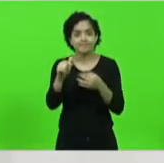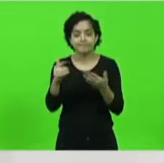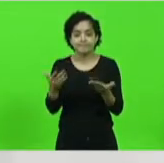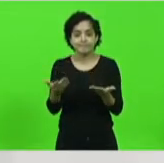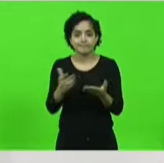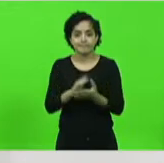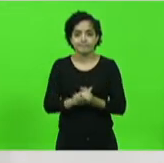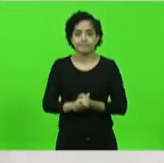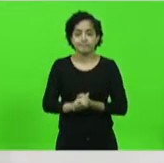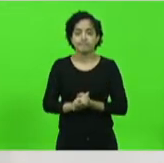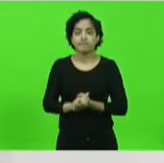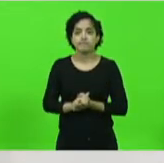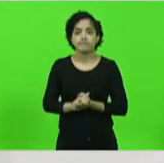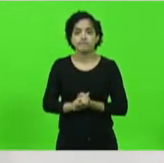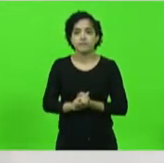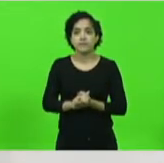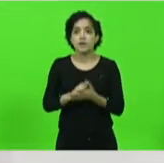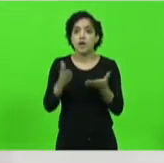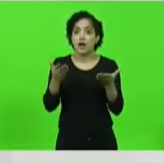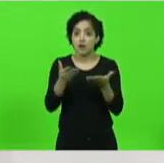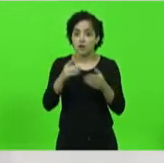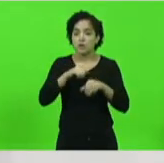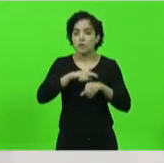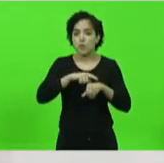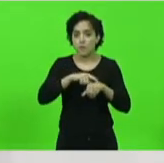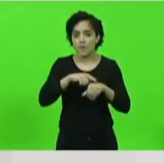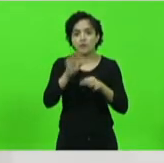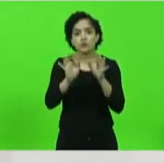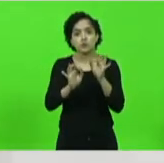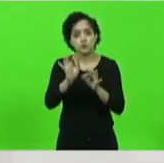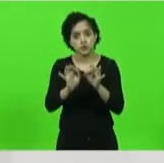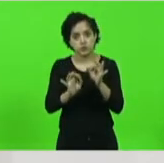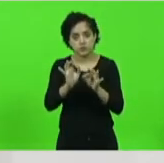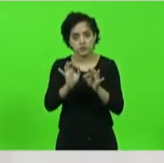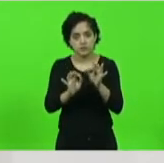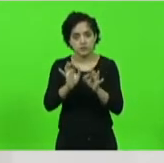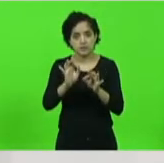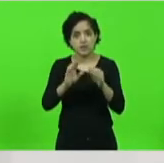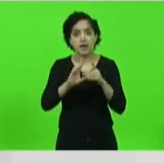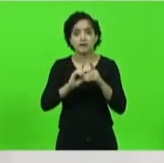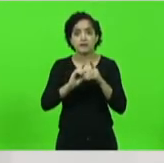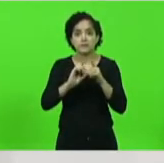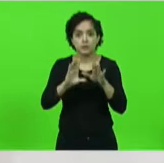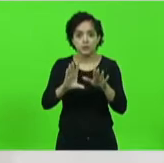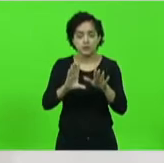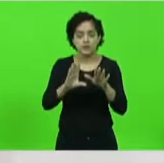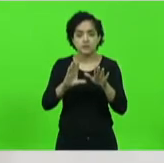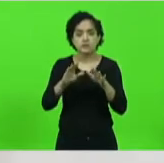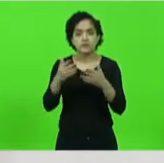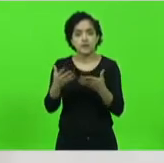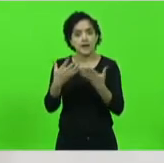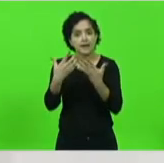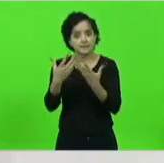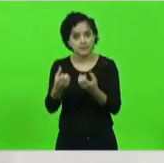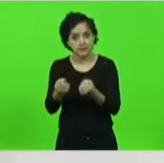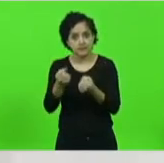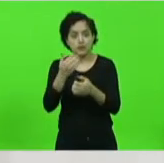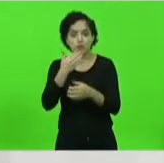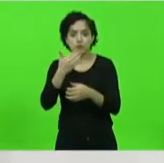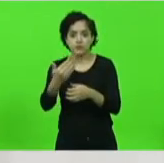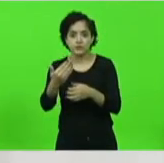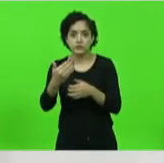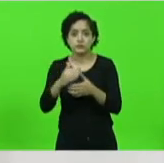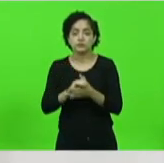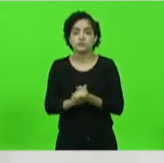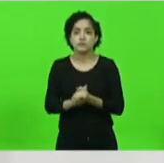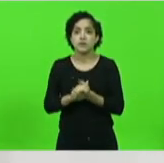senhores. Agora é o momento da gente fazer justiça, no mínimo, a democracia e aceitar o nosso requerimento,